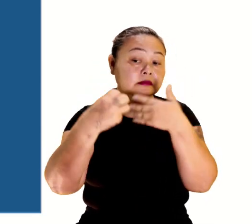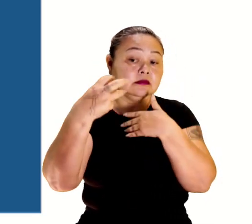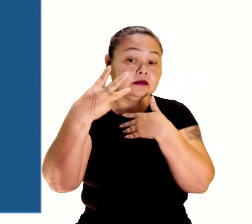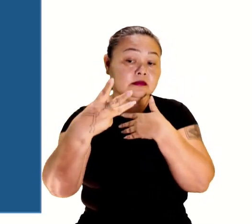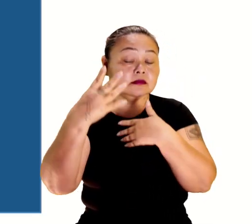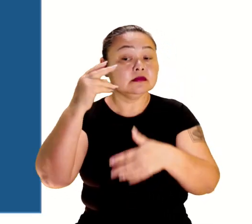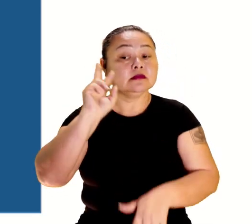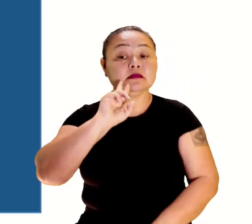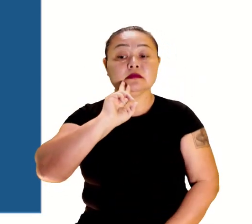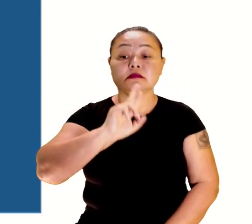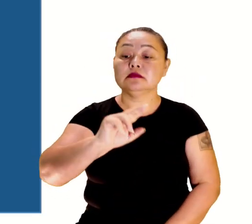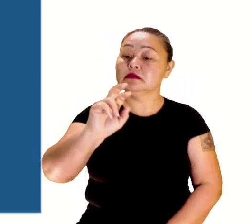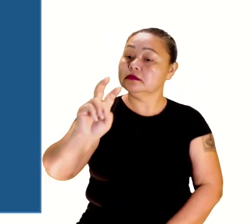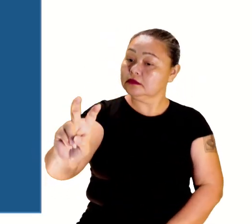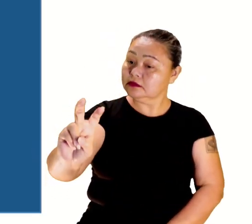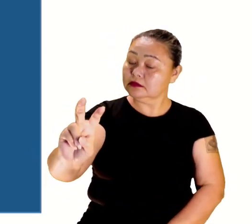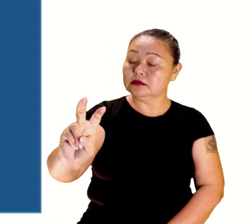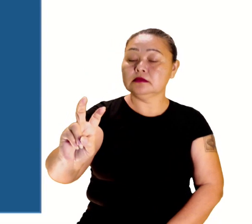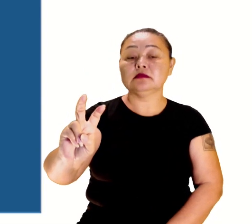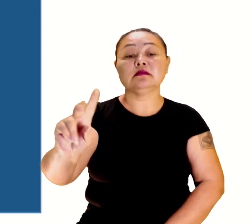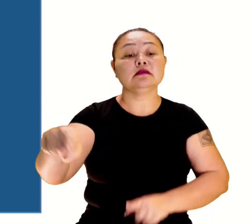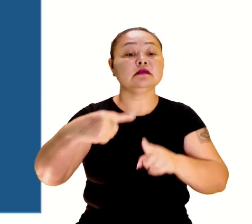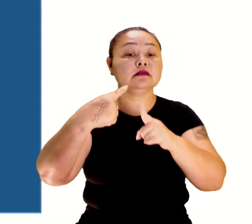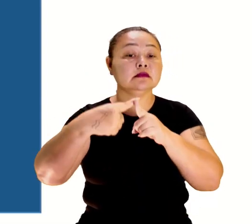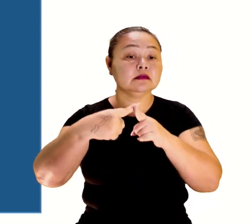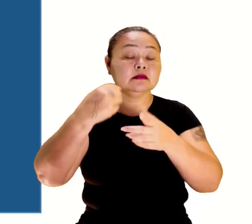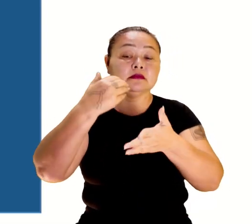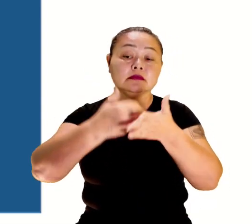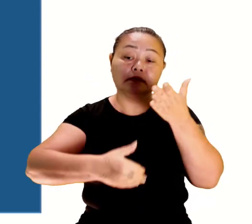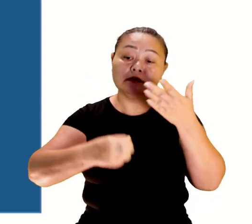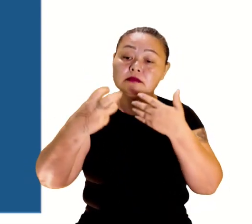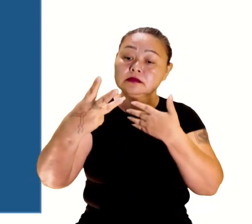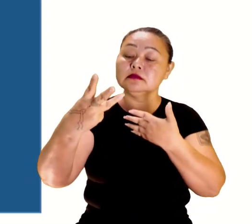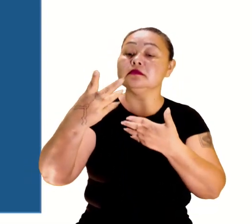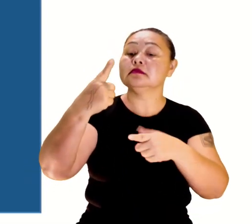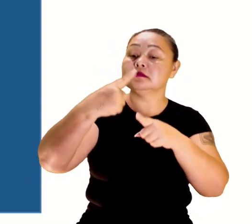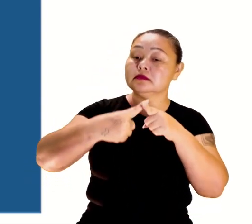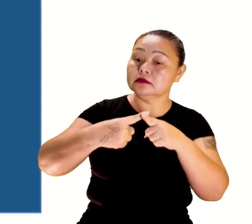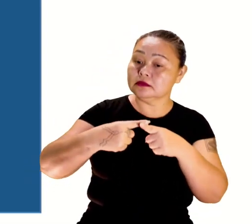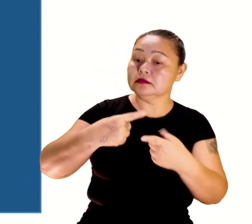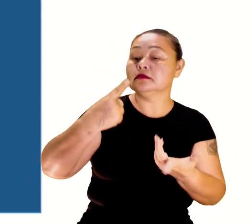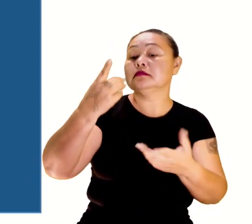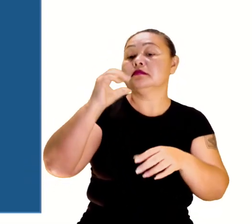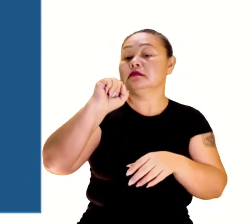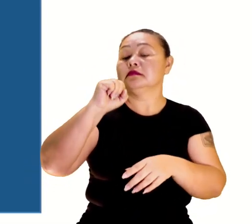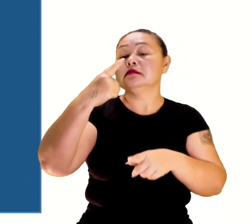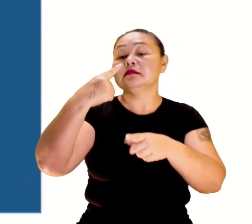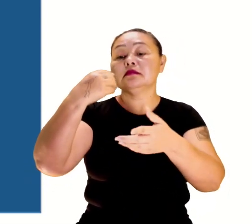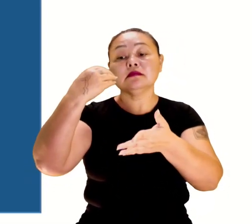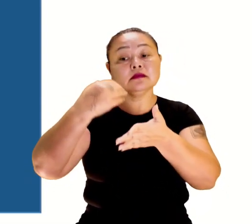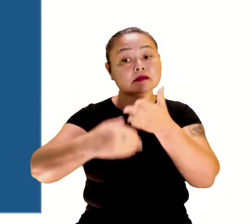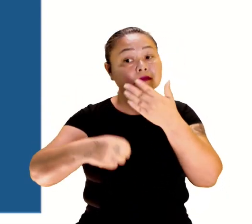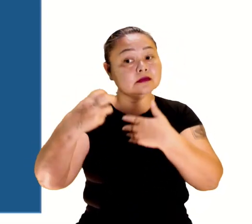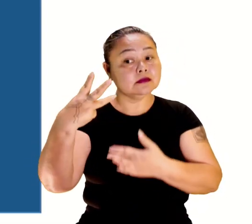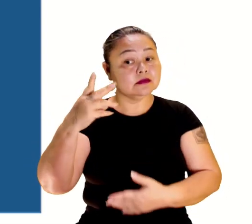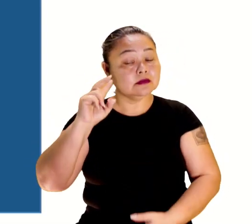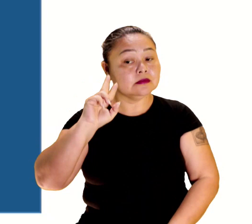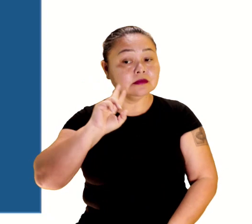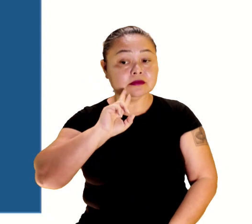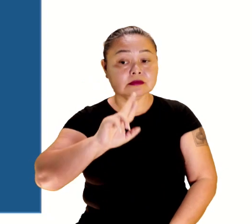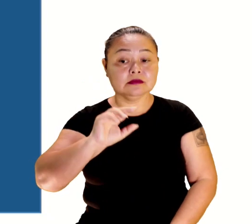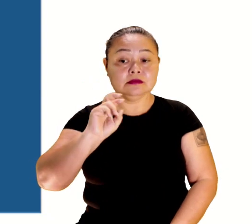que dar 5. Multiplicar por 8 e tira 3. Multiplicar por 8 e tira 3, tem que dar 5.